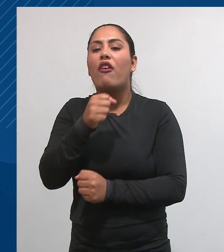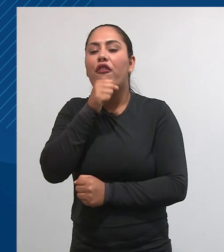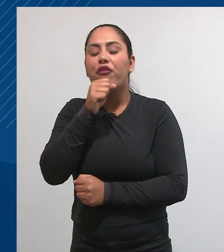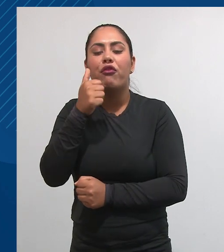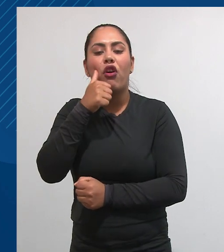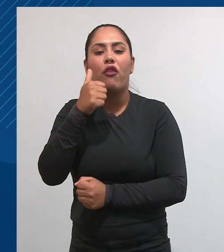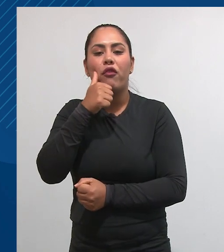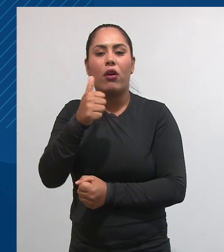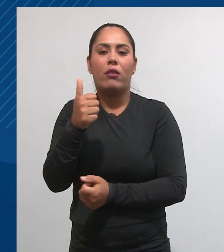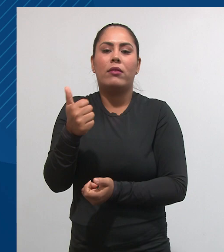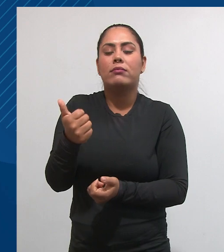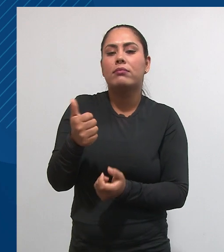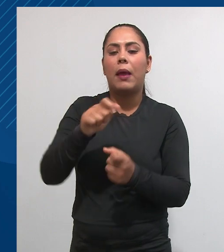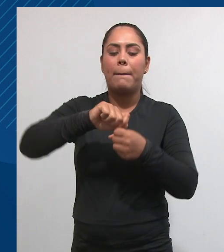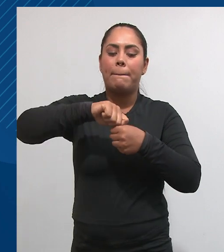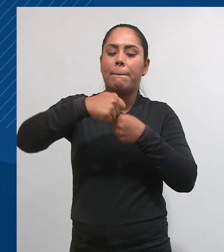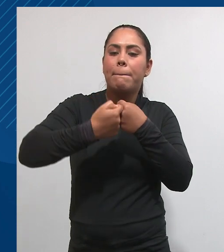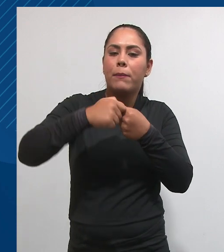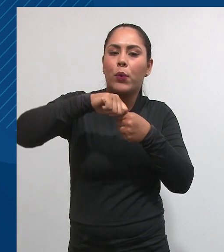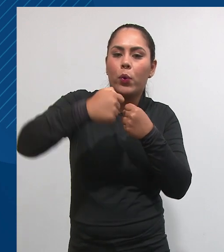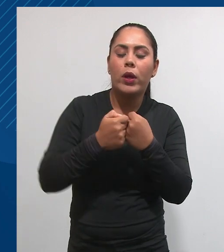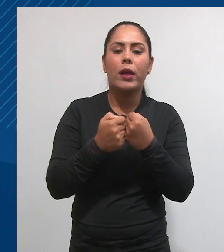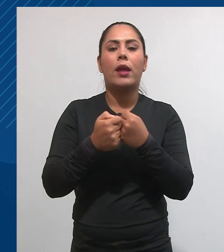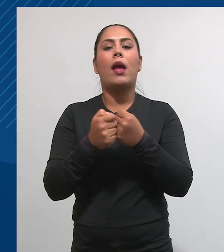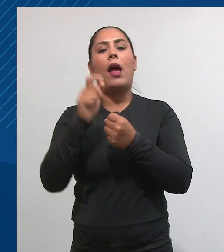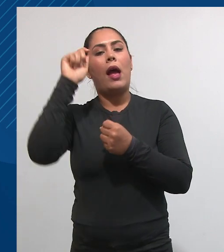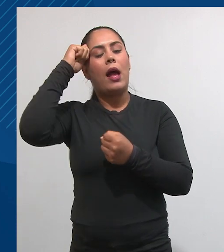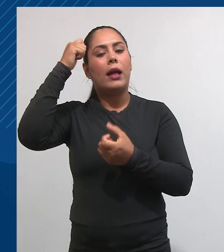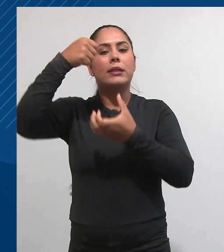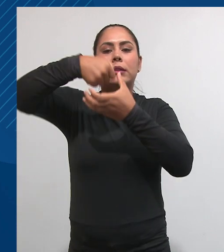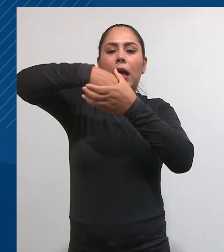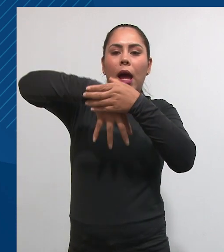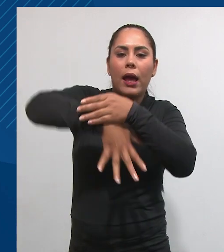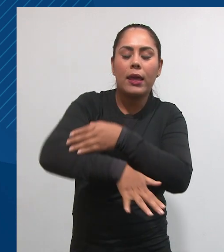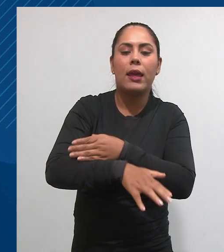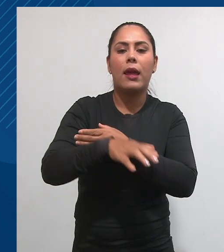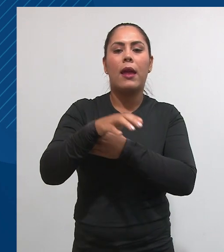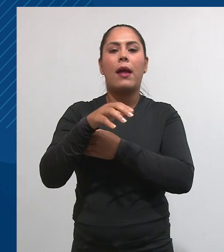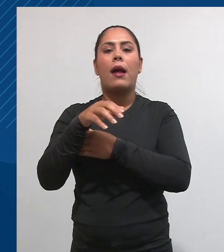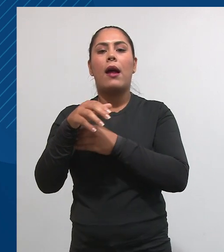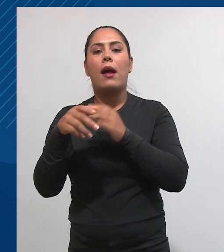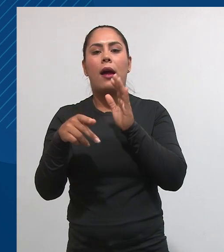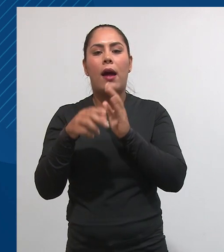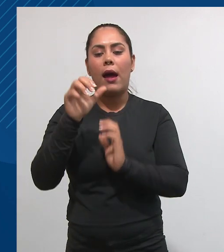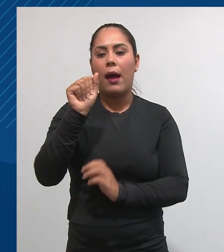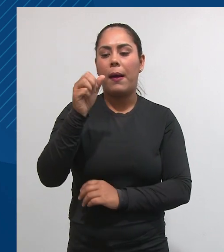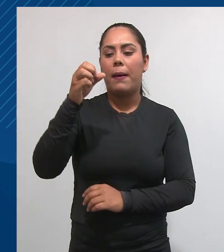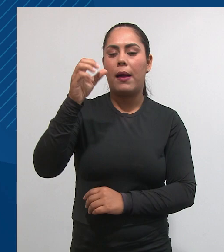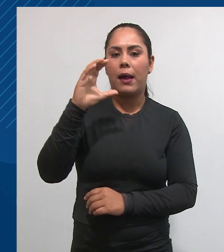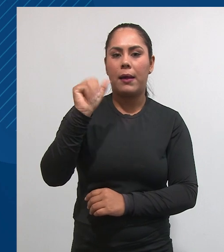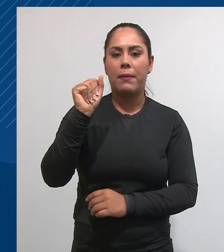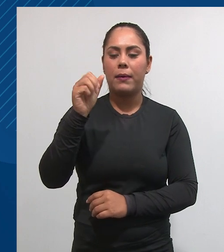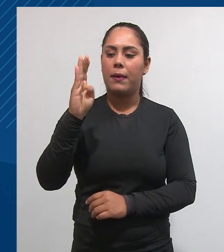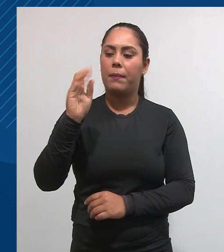avó. Pupunha, açaí, abacaba, puruê,